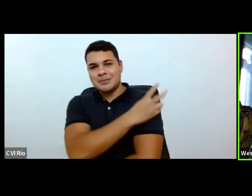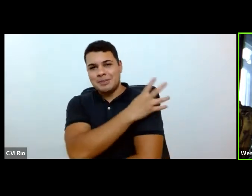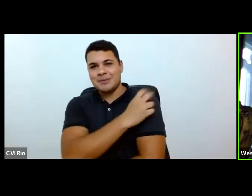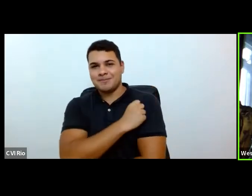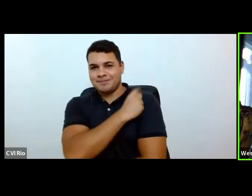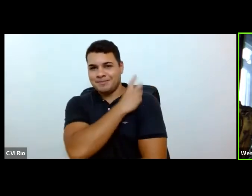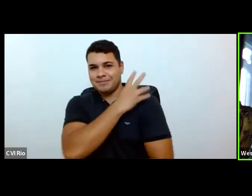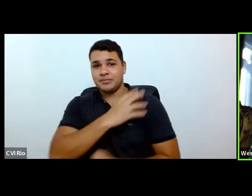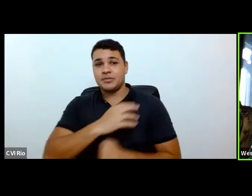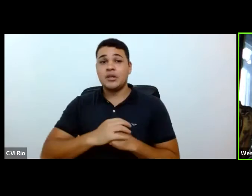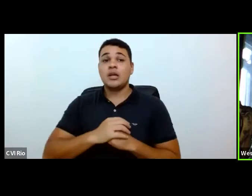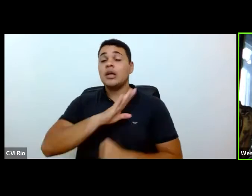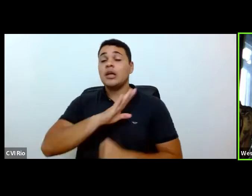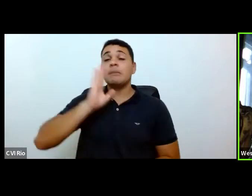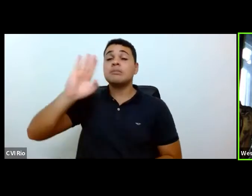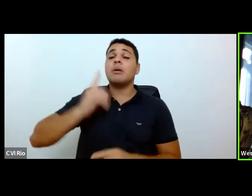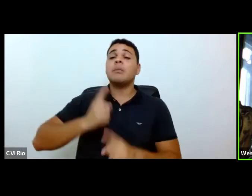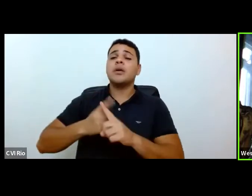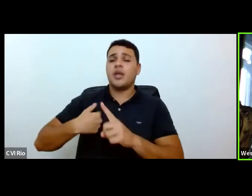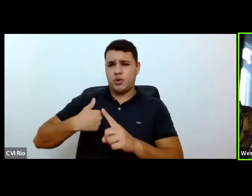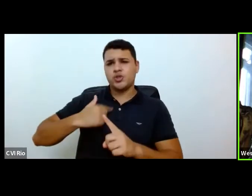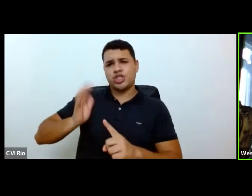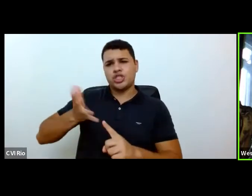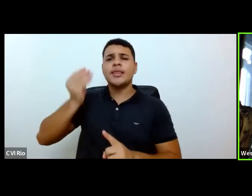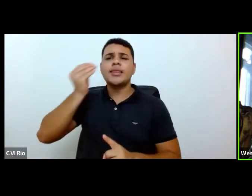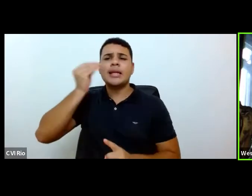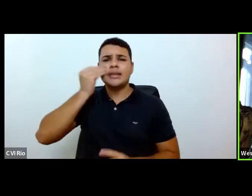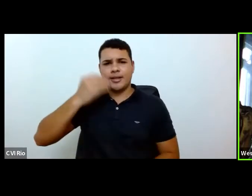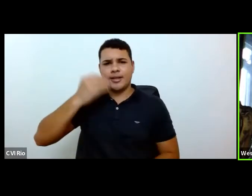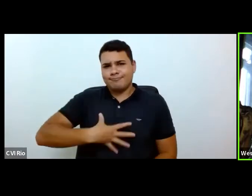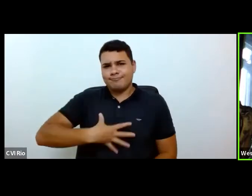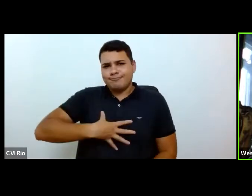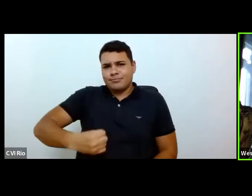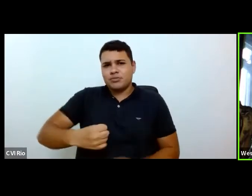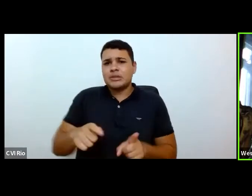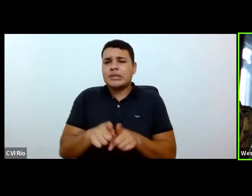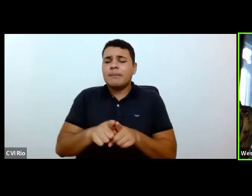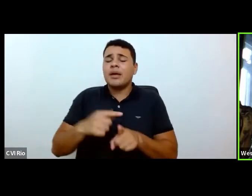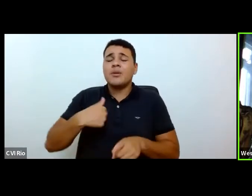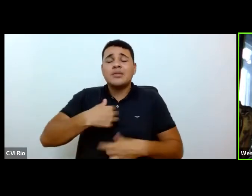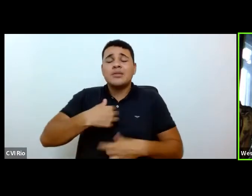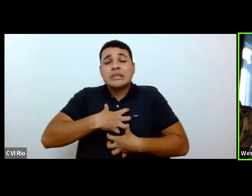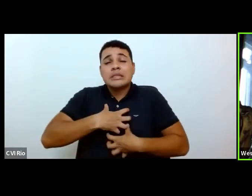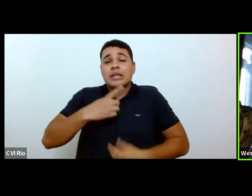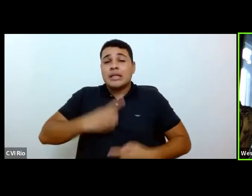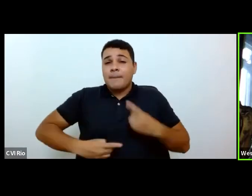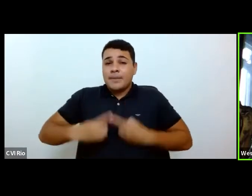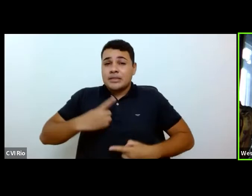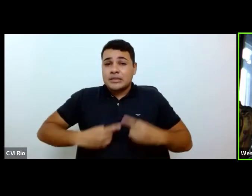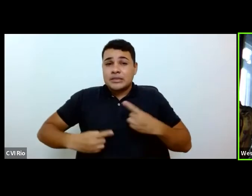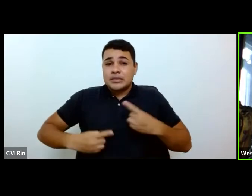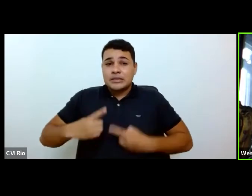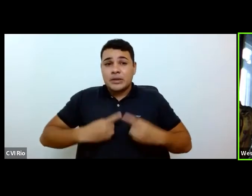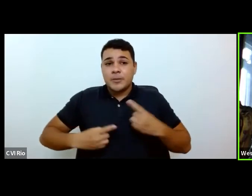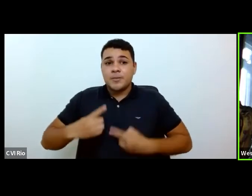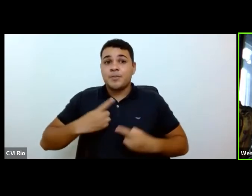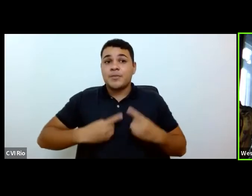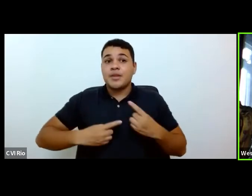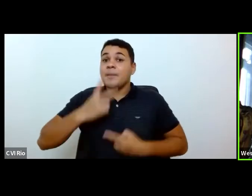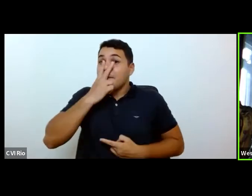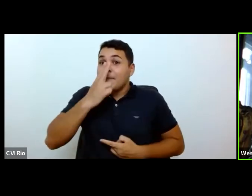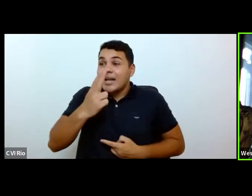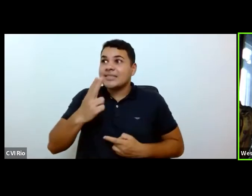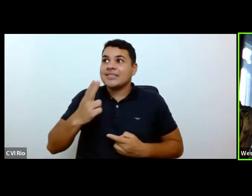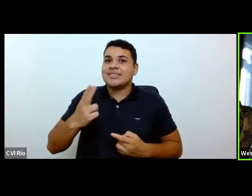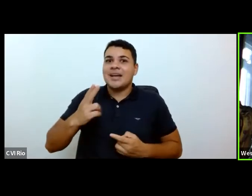de suicídio e depressão mesmo, né, que eu passei na minha vida, porque parece que foi maravilhoso, né, gente? Mas não